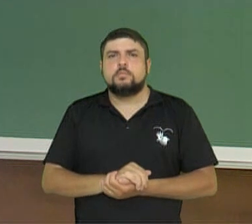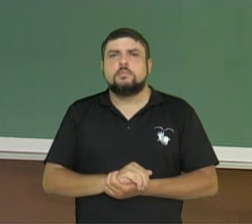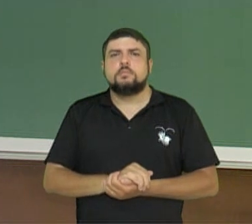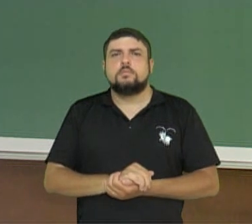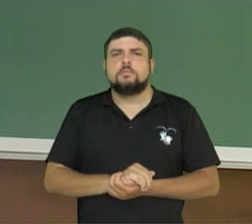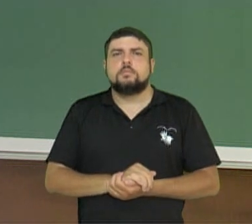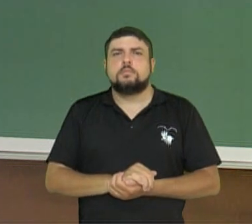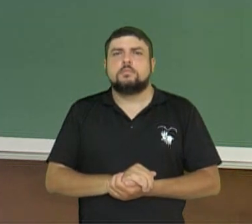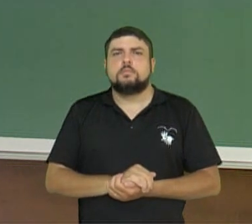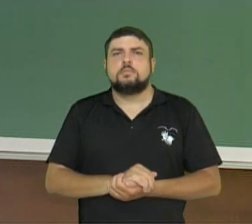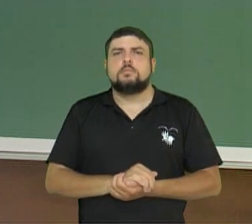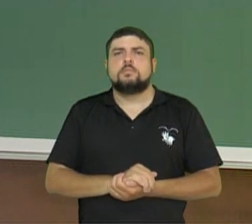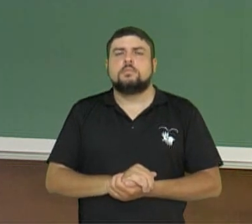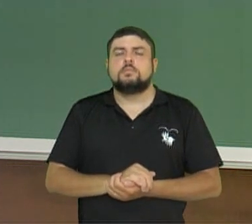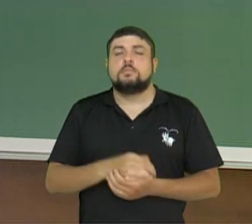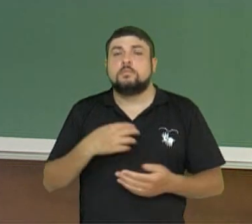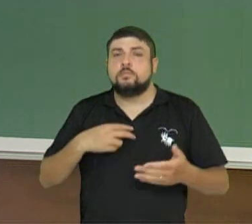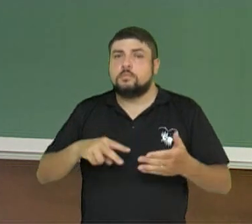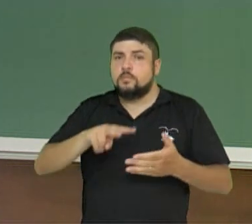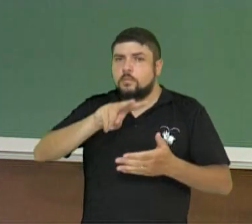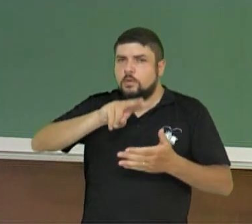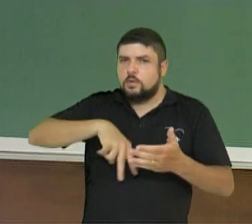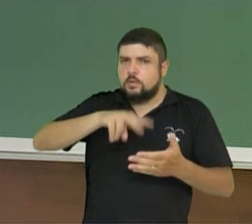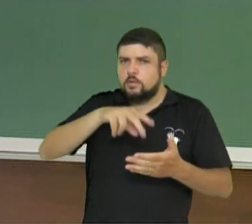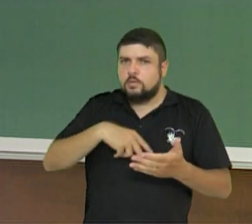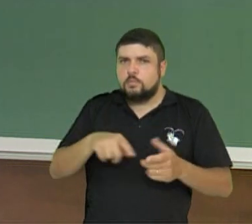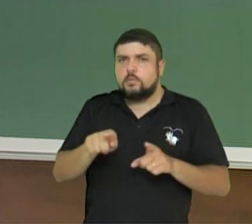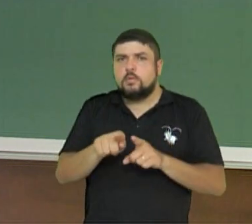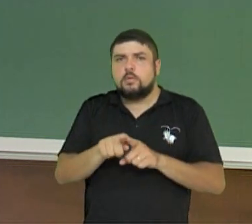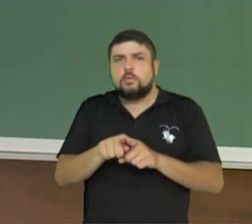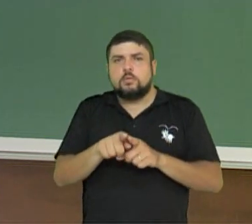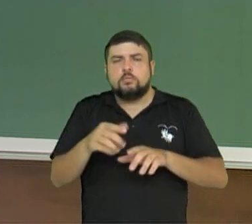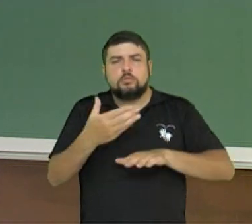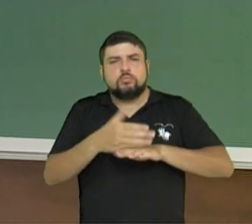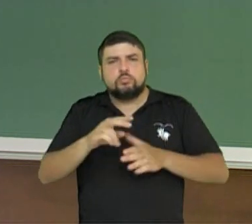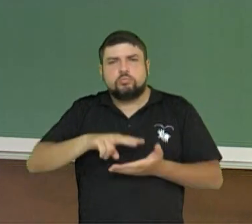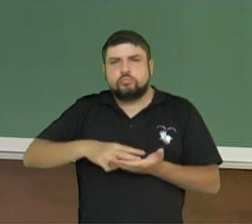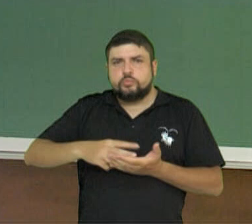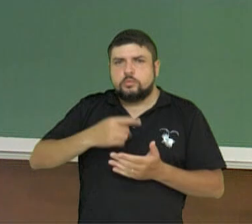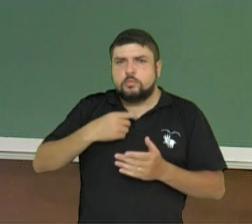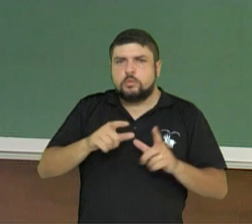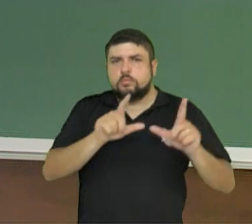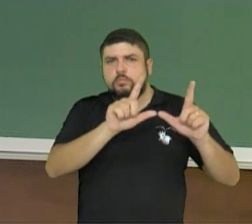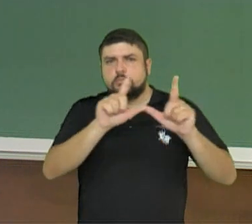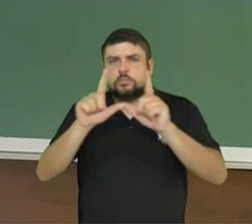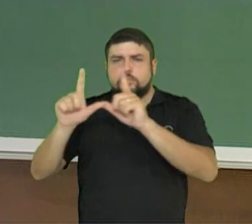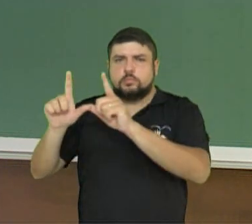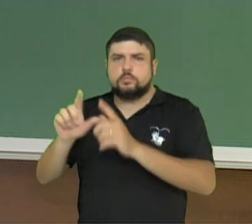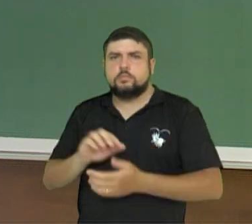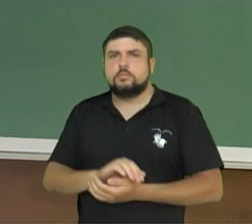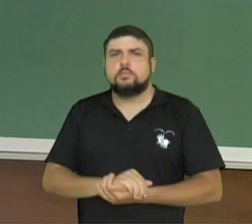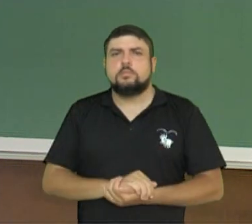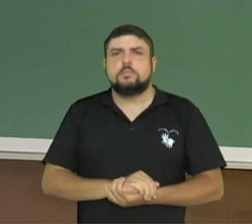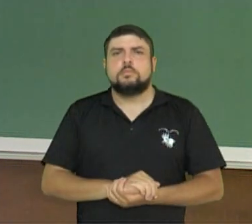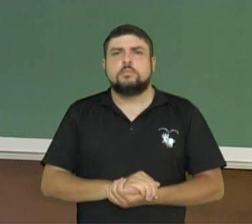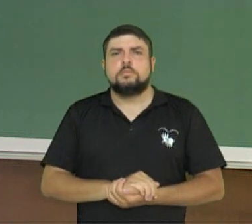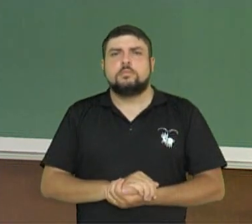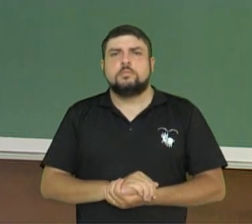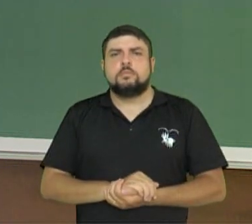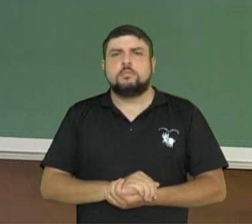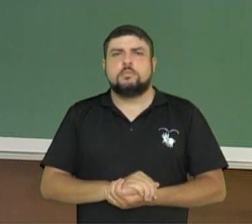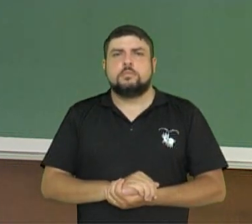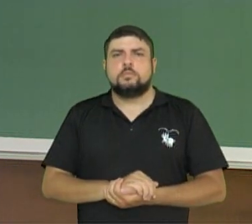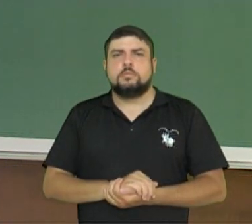hoje? Lemos e interpretamos uma historieta. Recordamos as principais características do